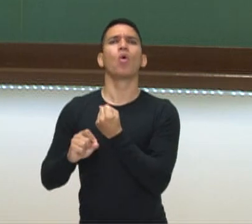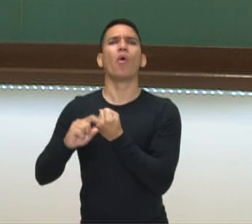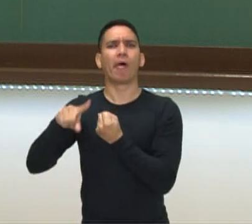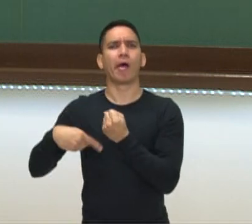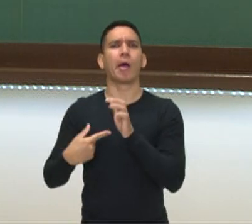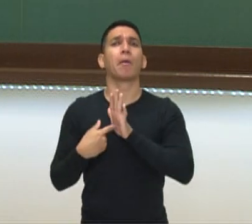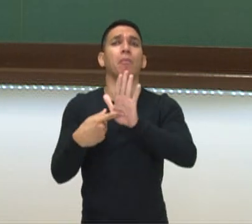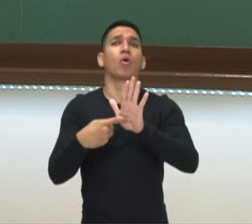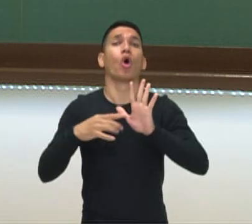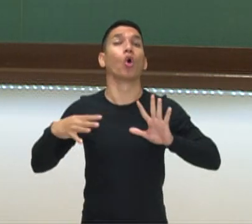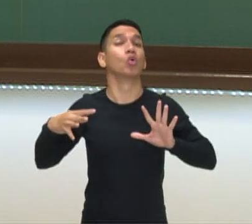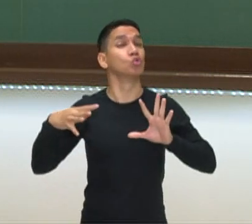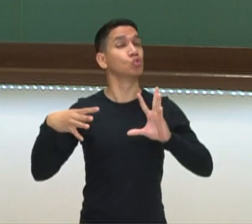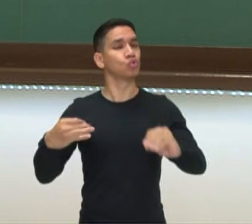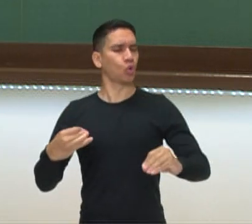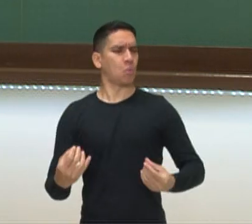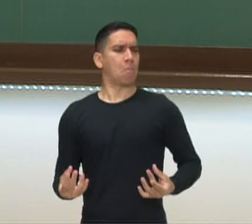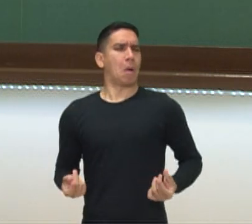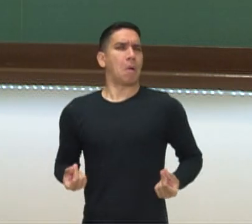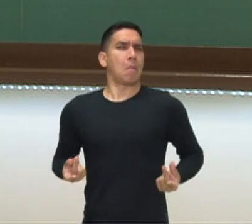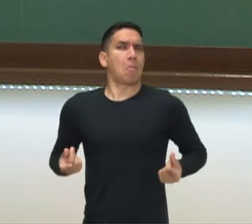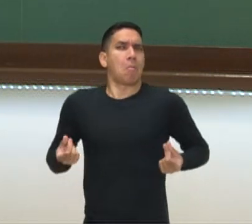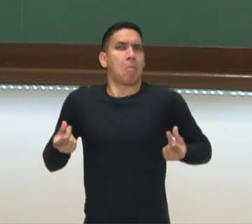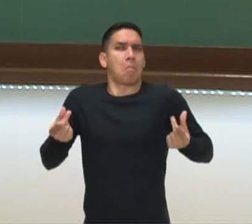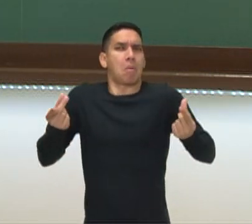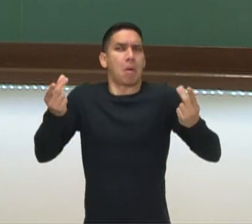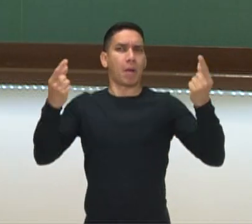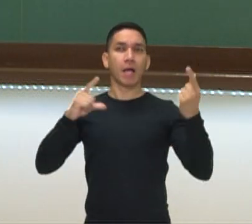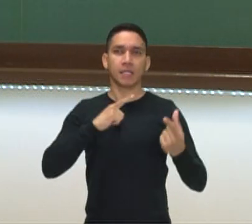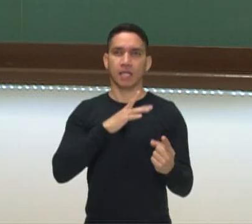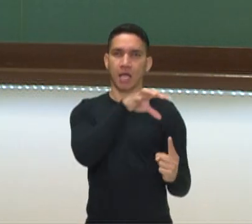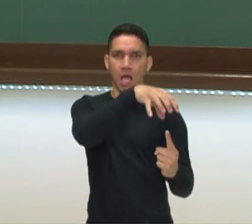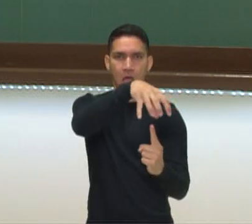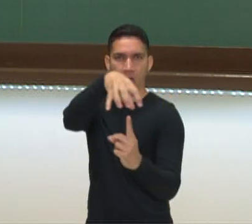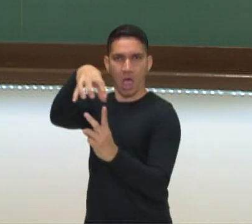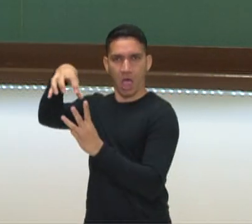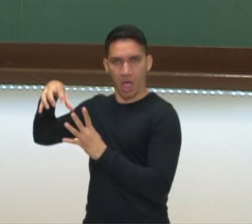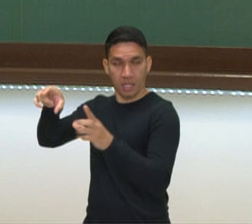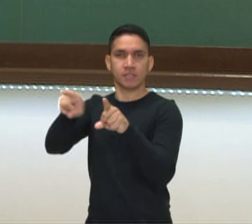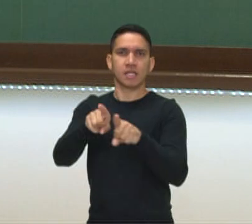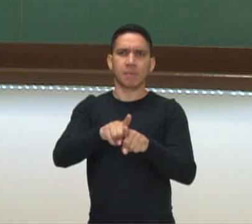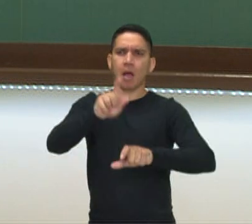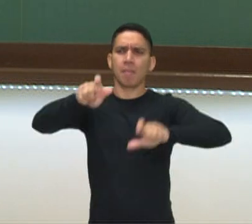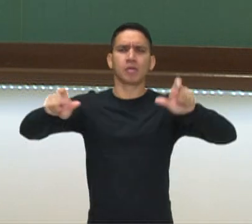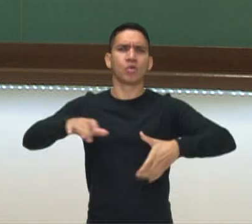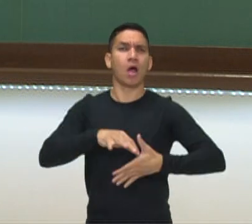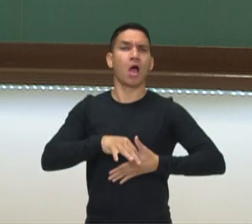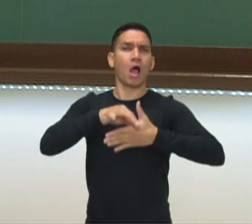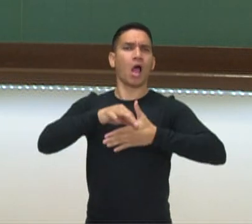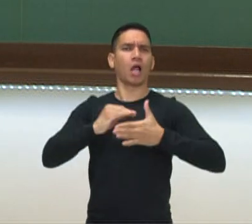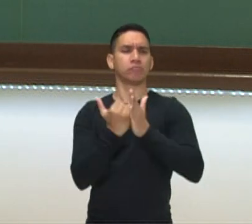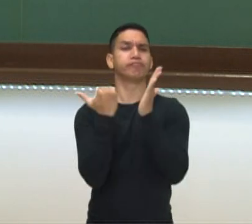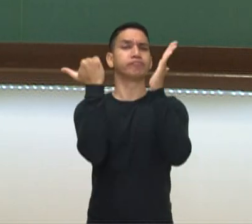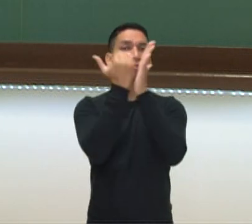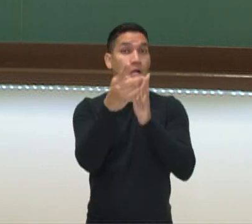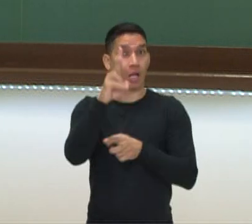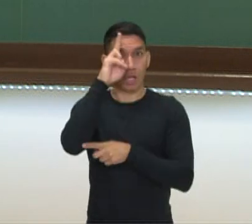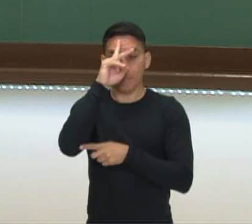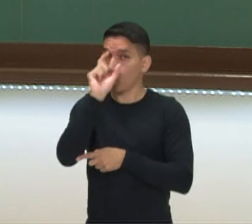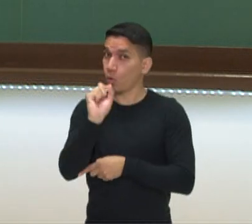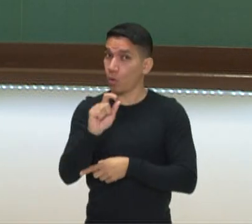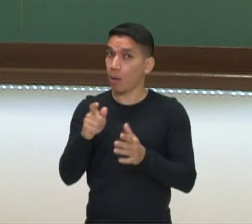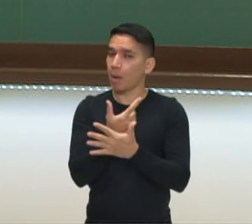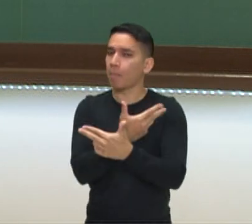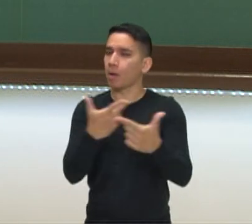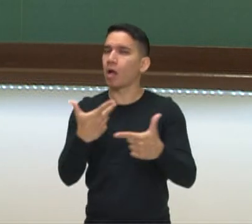representa todo o luxo em que viviam os reis e a nobreza, né? Lembrando que parte da nobreza